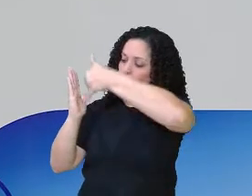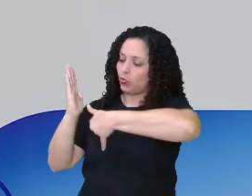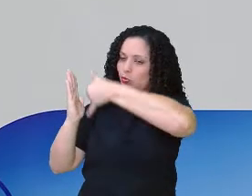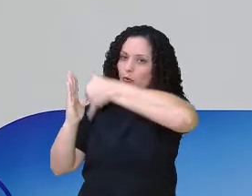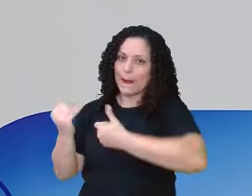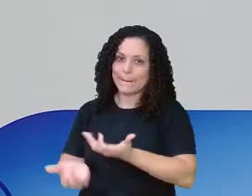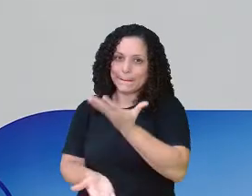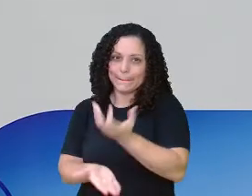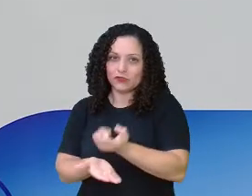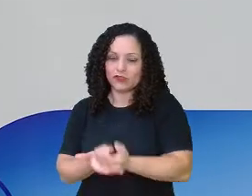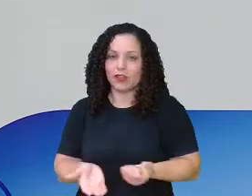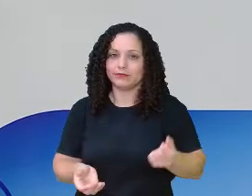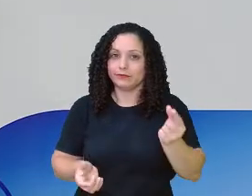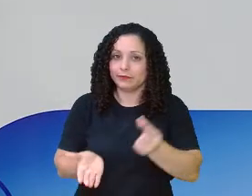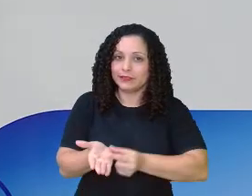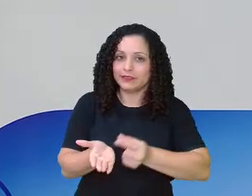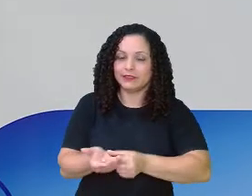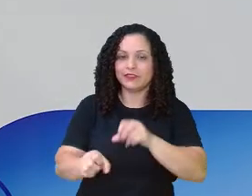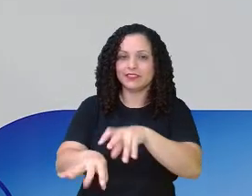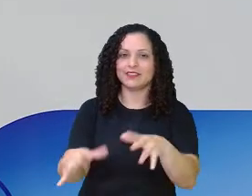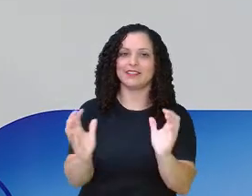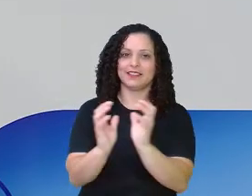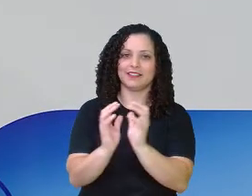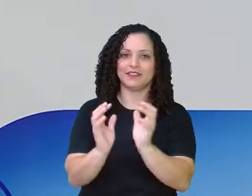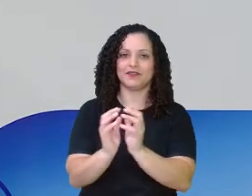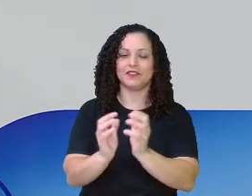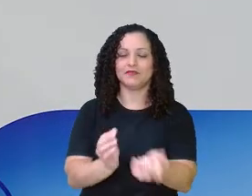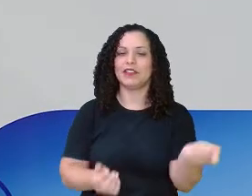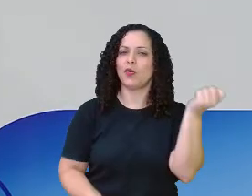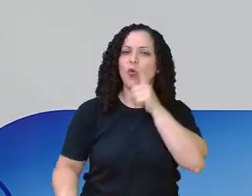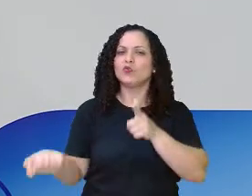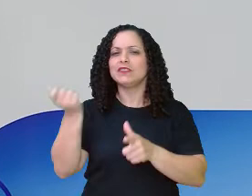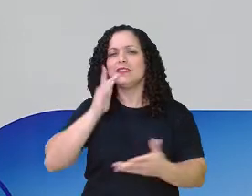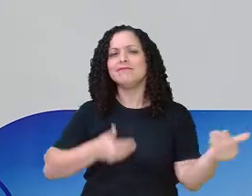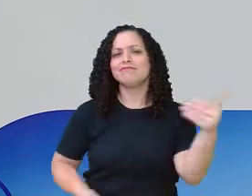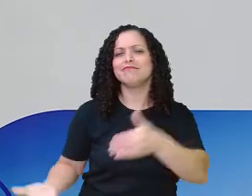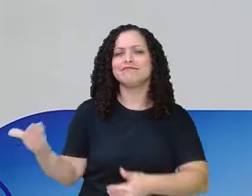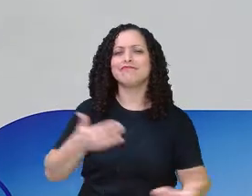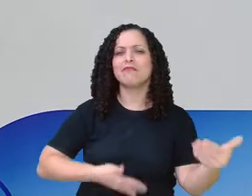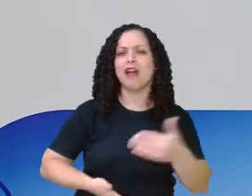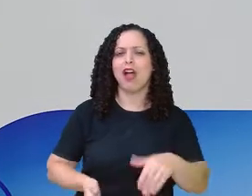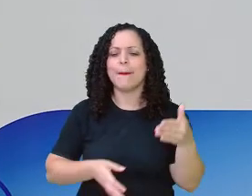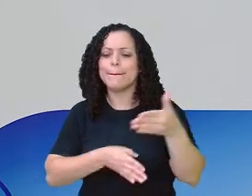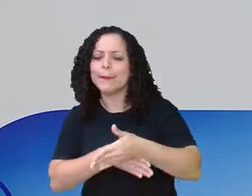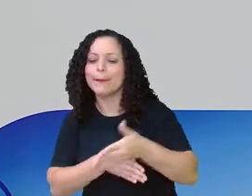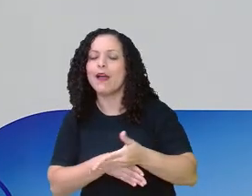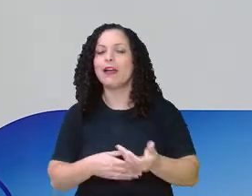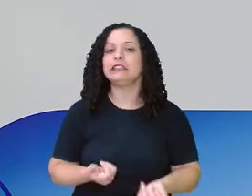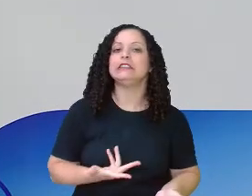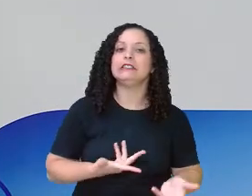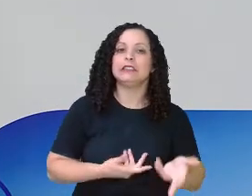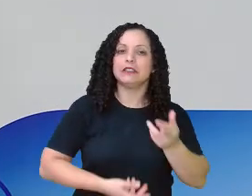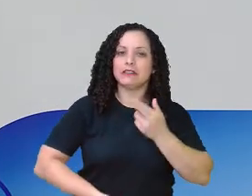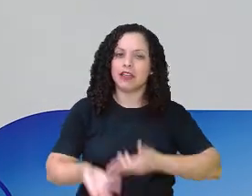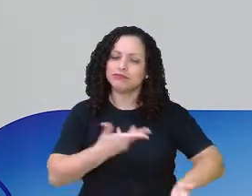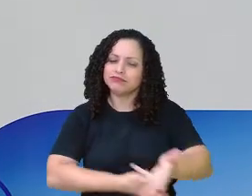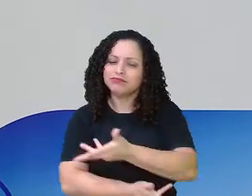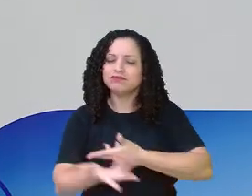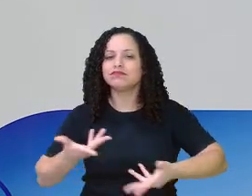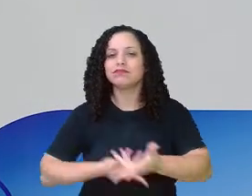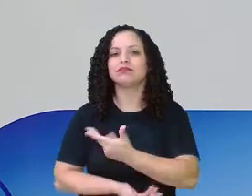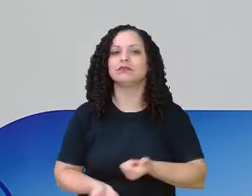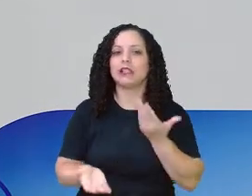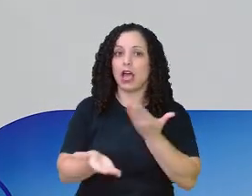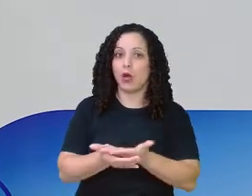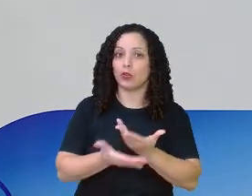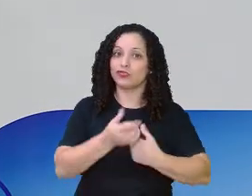aplicativo. Educa Recife. E aí você vai conseguir conversar com o Ricardinho, ver as aulas gravadas anteriores de outras matérias também. Vai ser